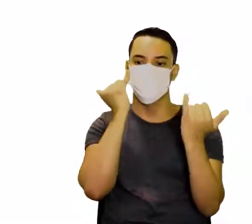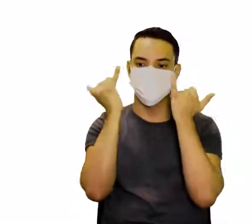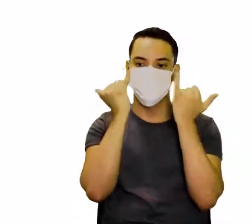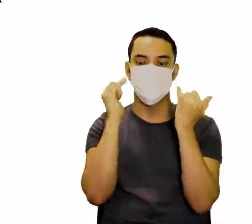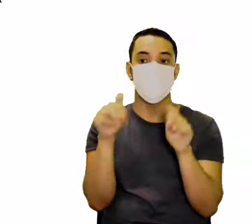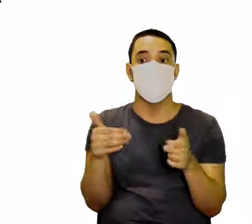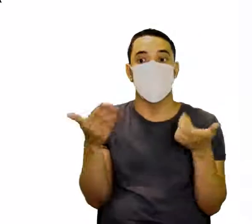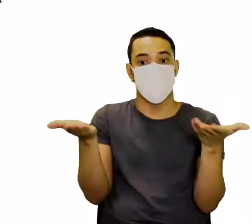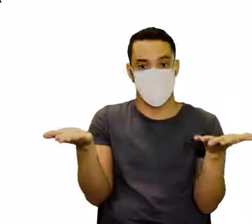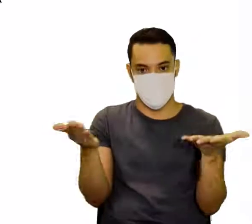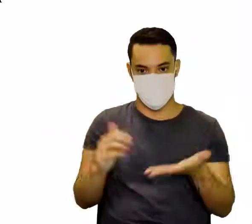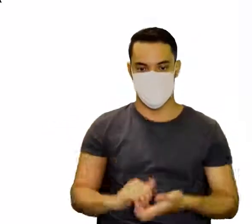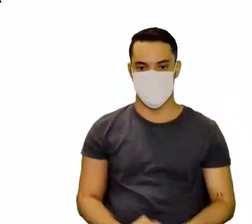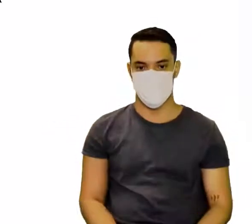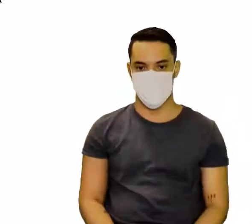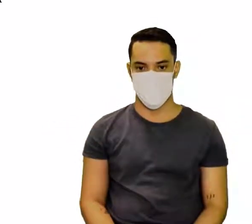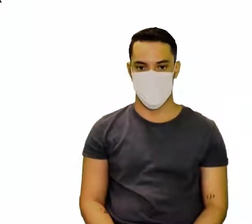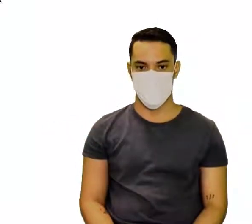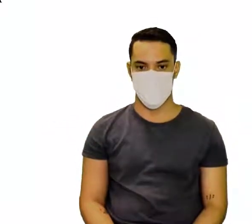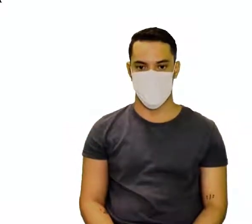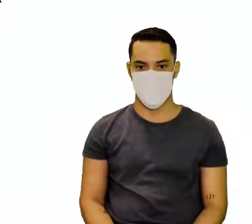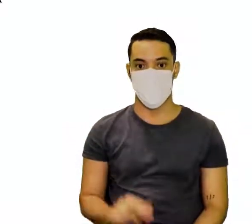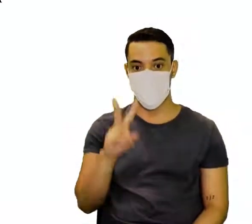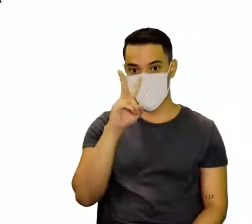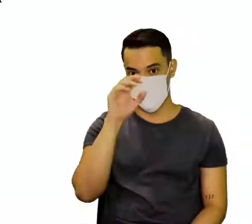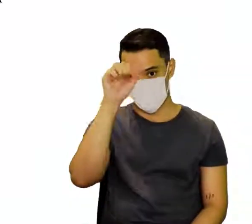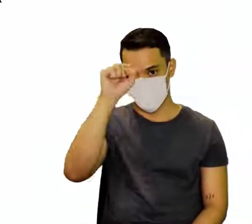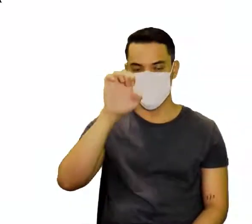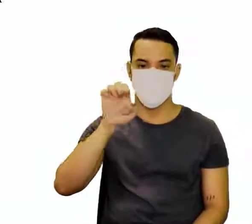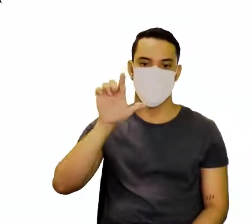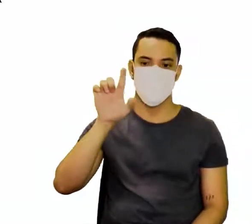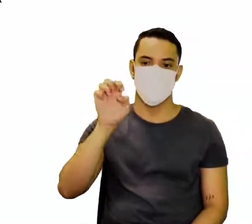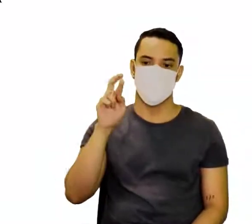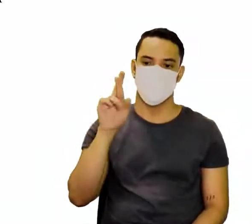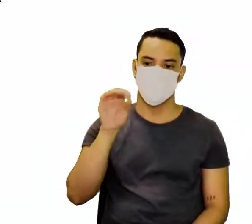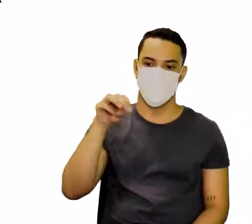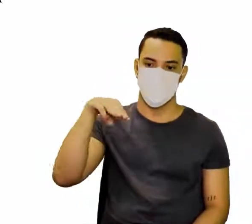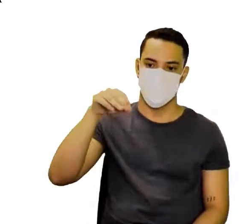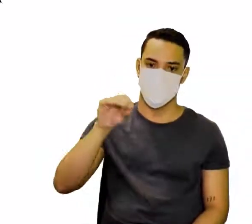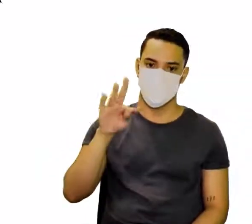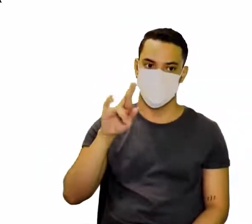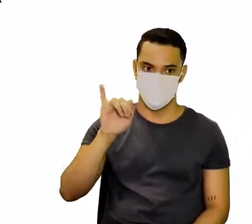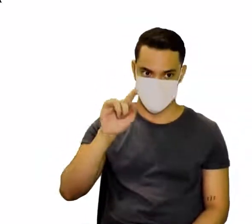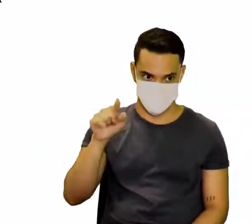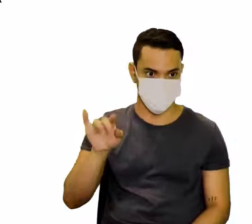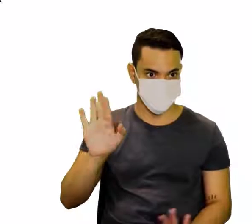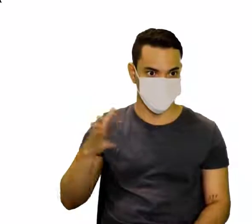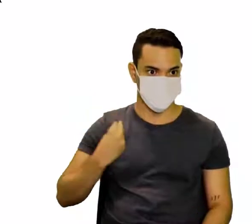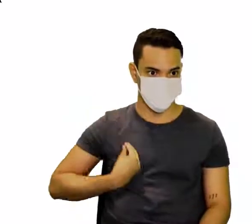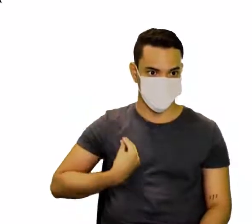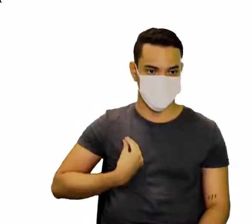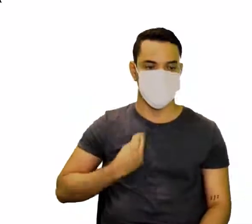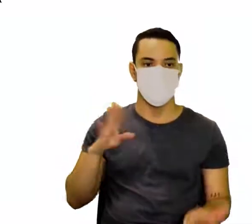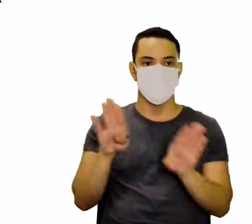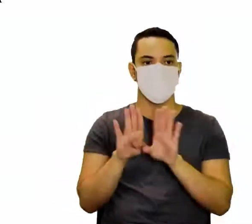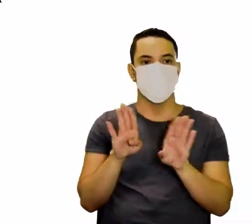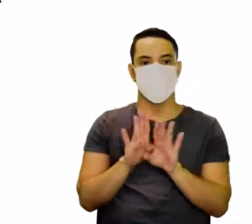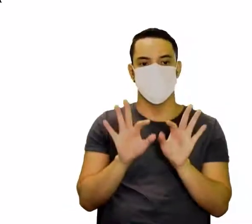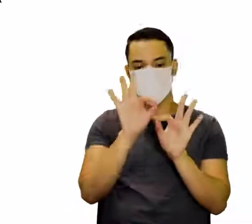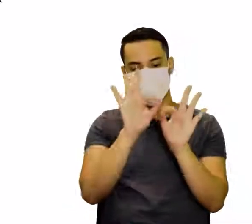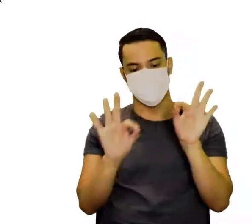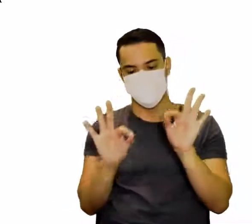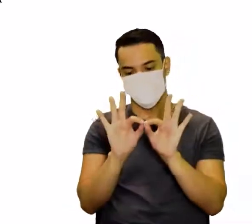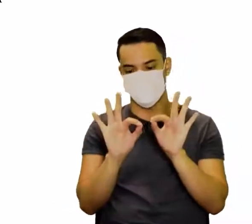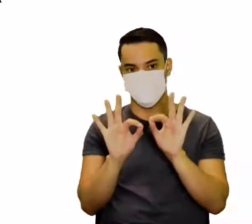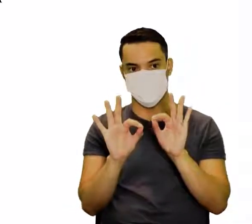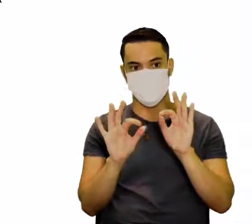informações. Quais são? Vamos lá. A força eletromotriz, que está aqui, e a nossa correntezinha de curto, né? Que